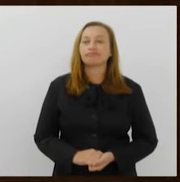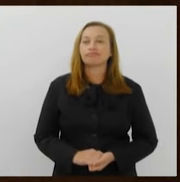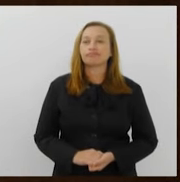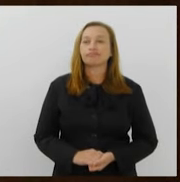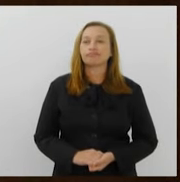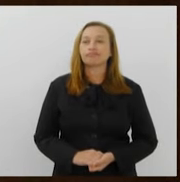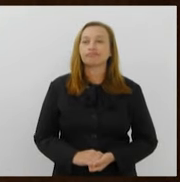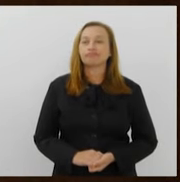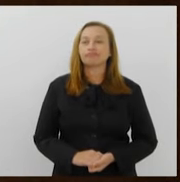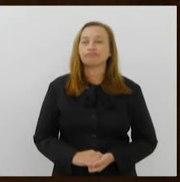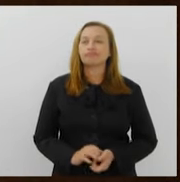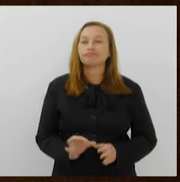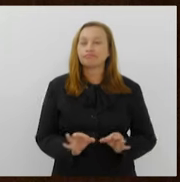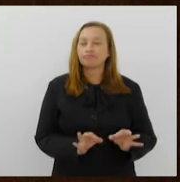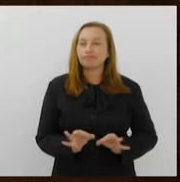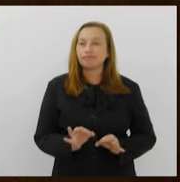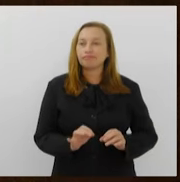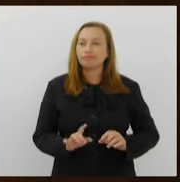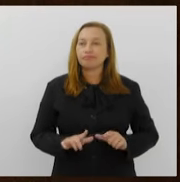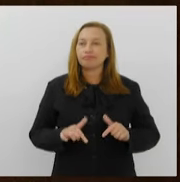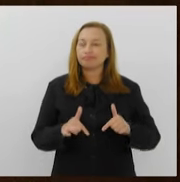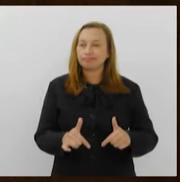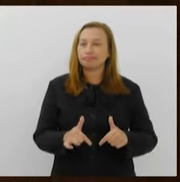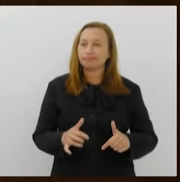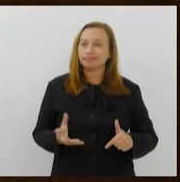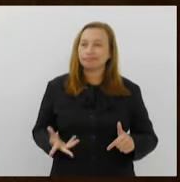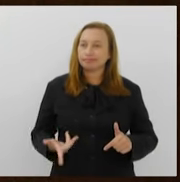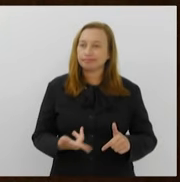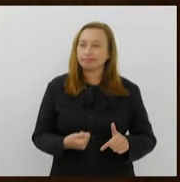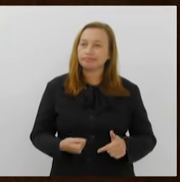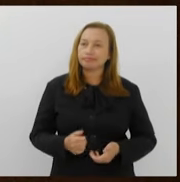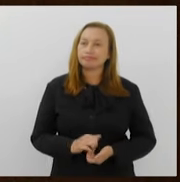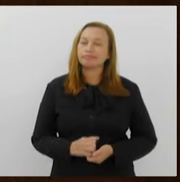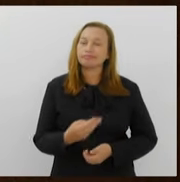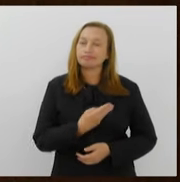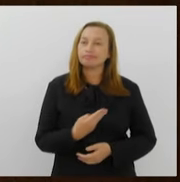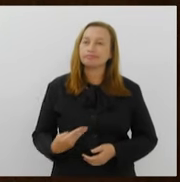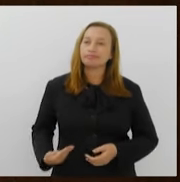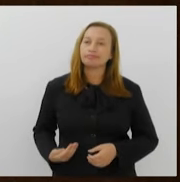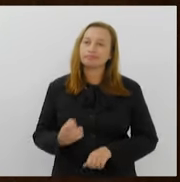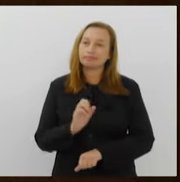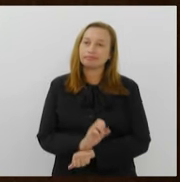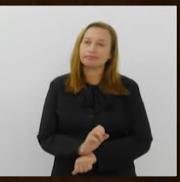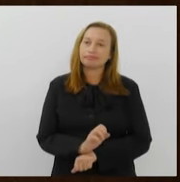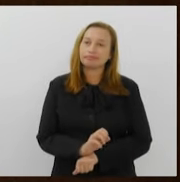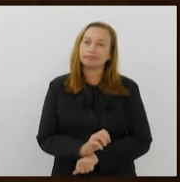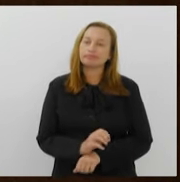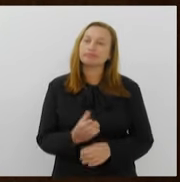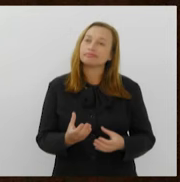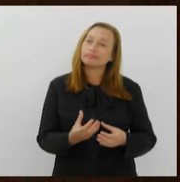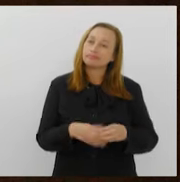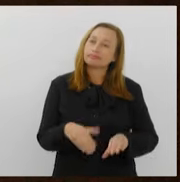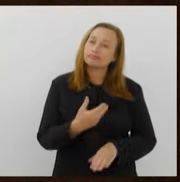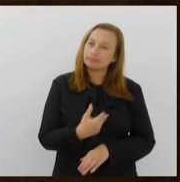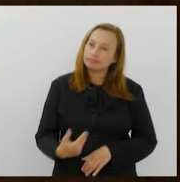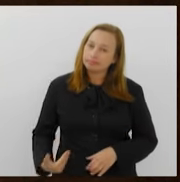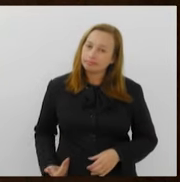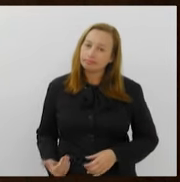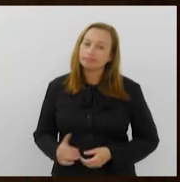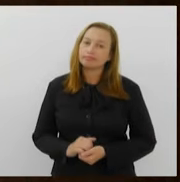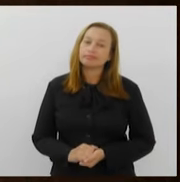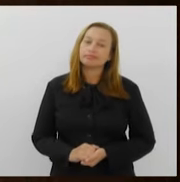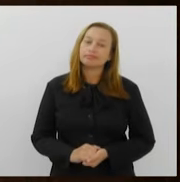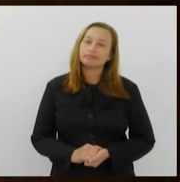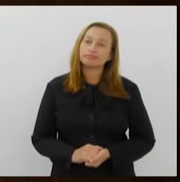projeto, desse programa funcionar, é que o governo do Estado faça os concursos públicos por